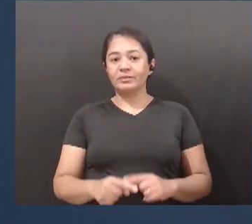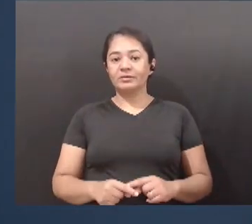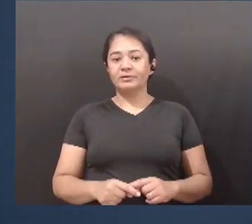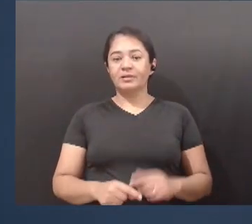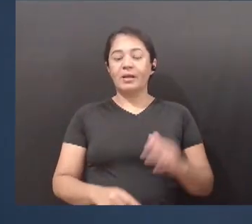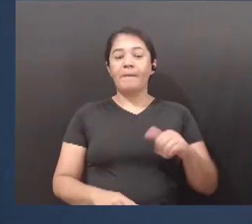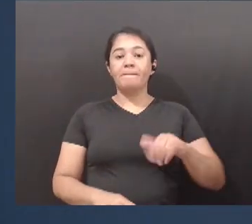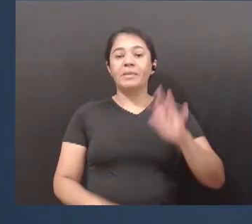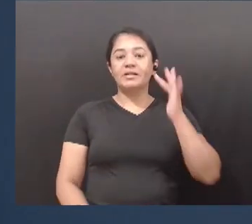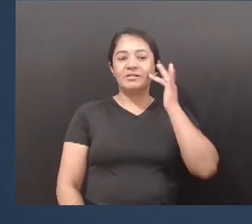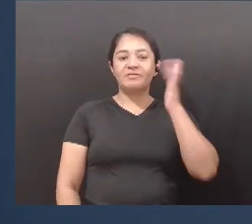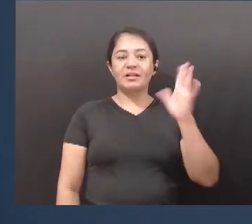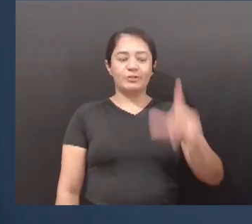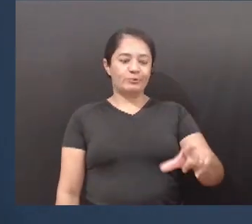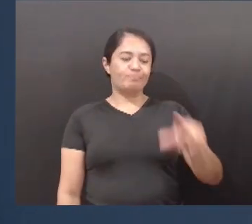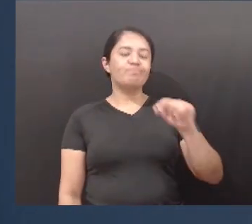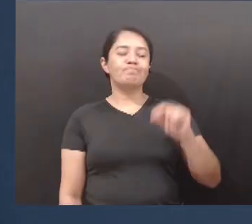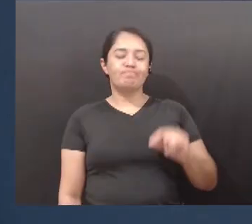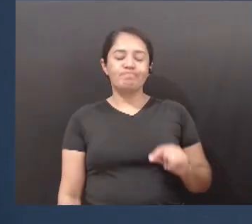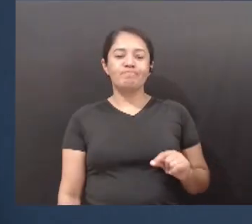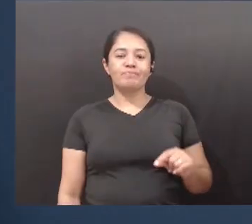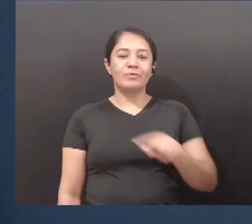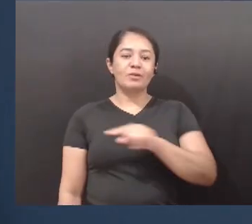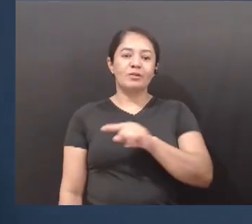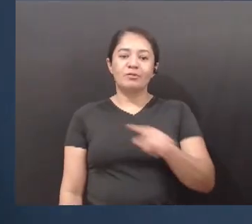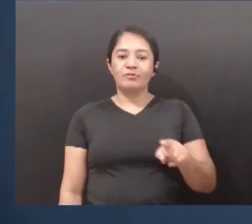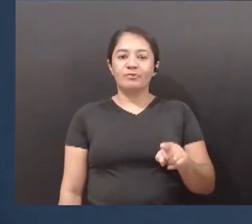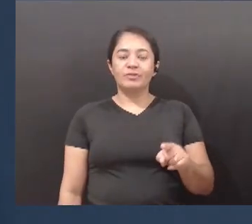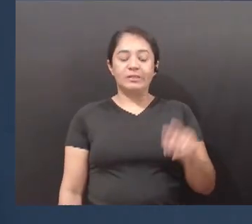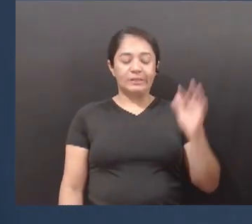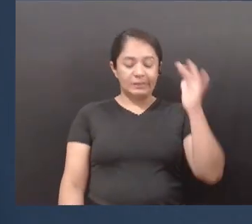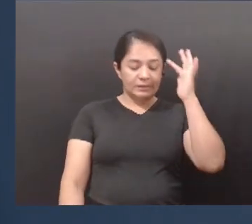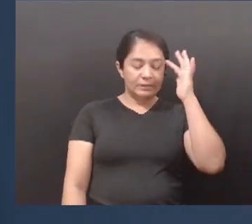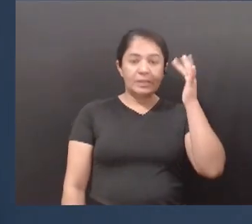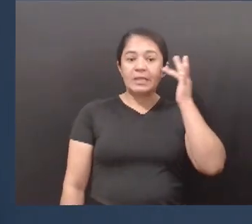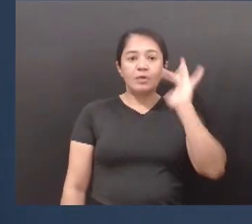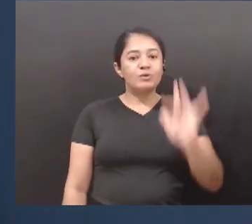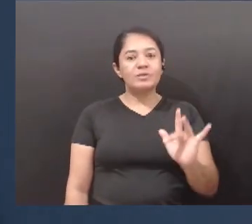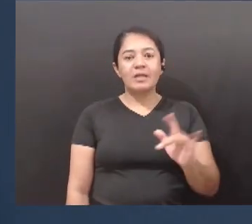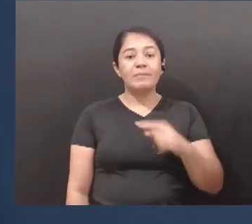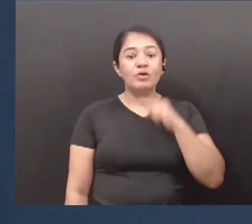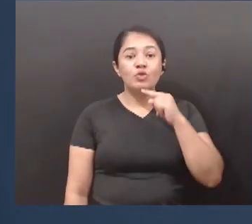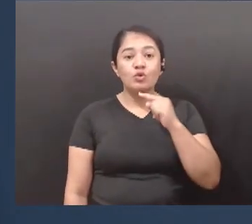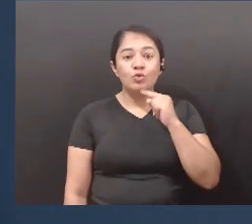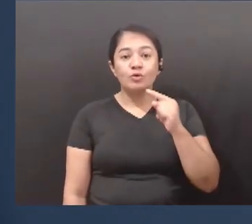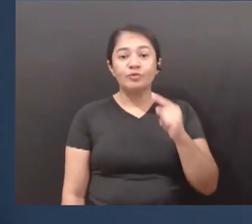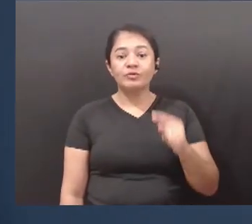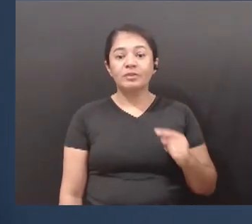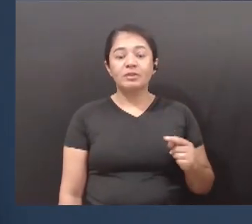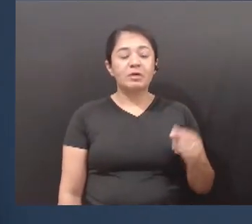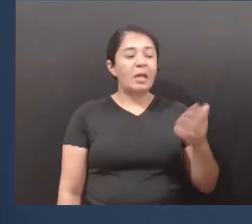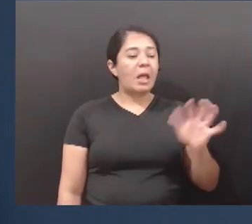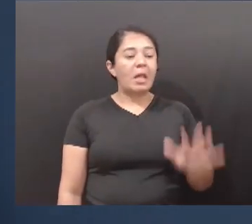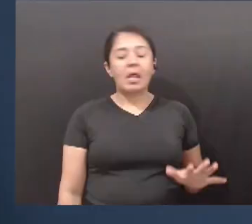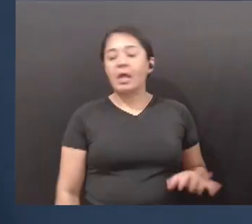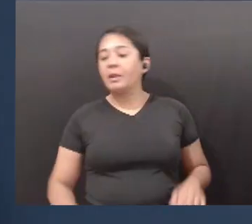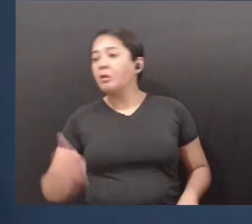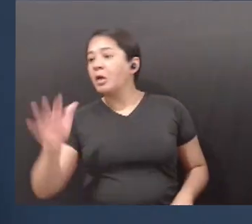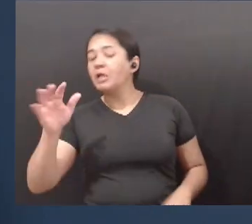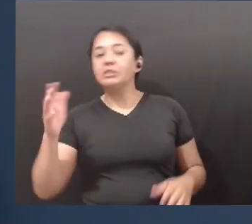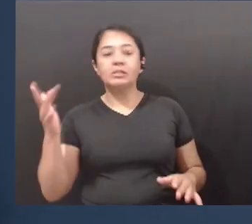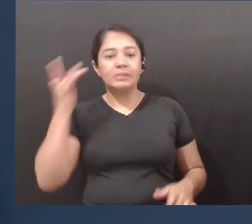escolher. Você está indeciso, não tem noção nenhuma de o que é mais barato do que é mais caro, não sabe escolher qual o